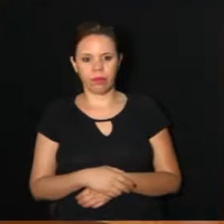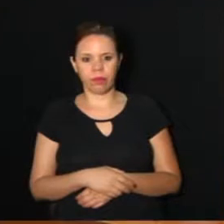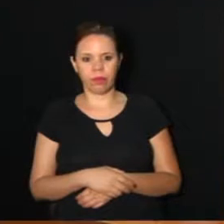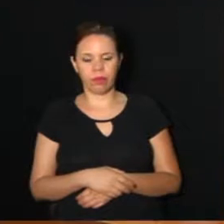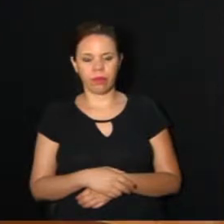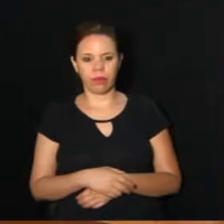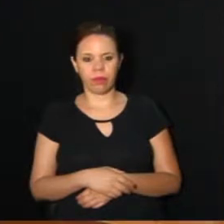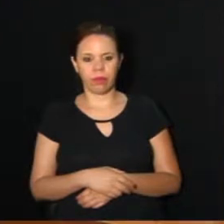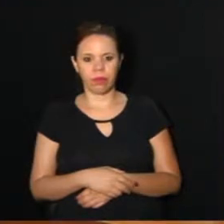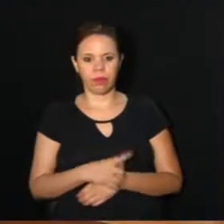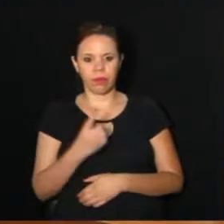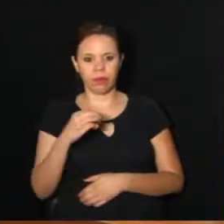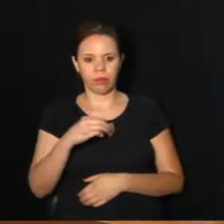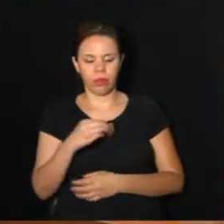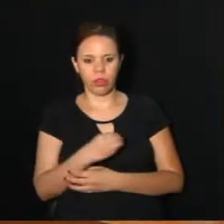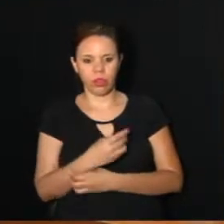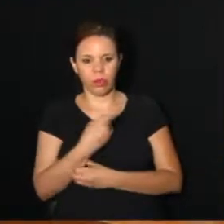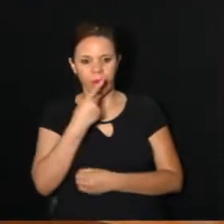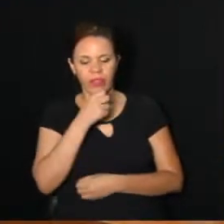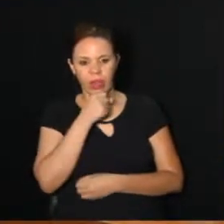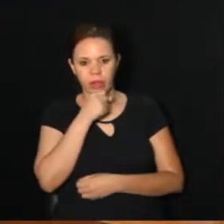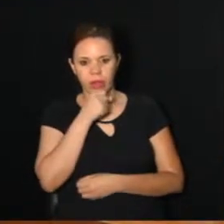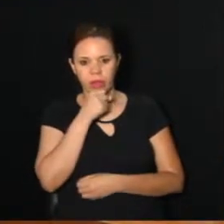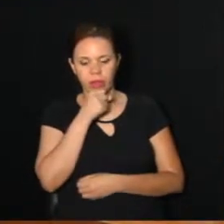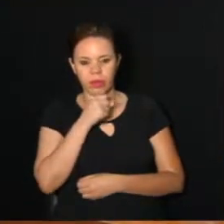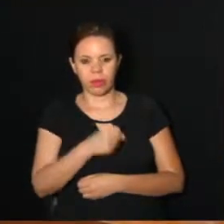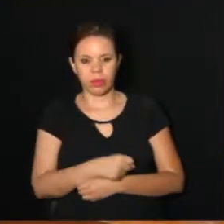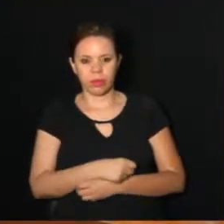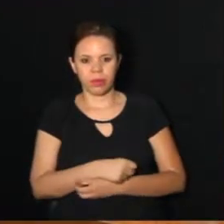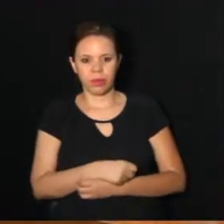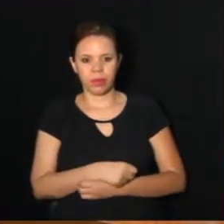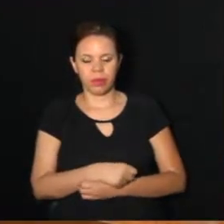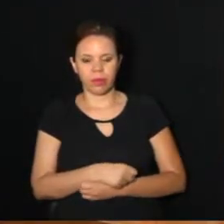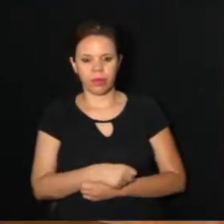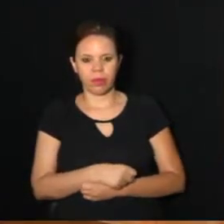Um minutinho só, eu vou pedir para falar no microfone. Pode falar.